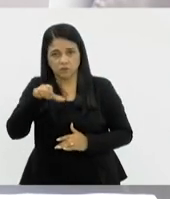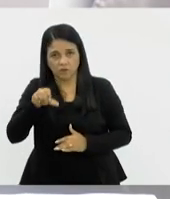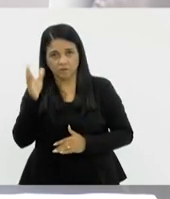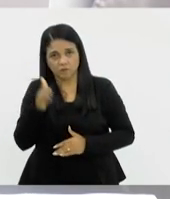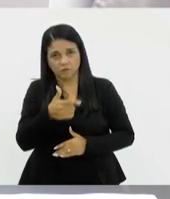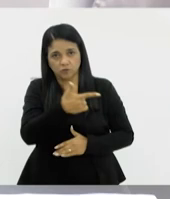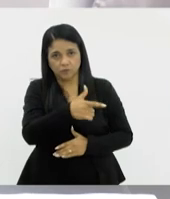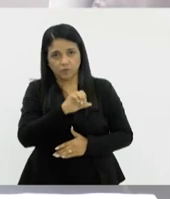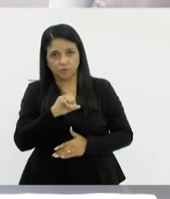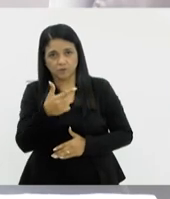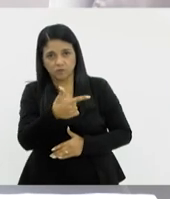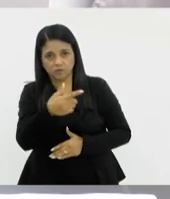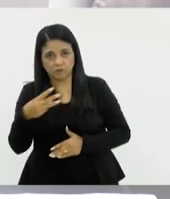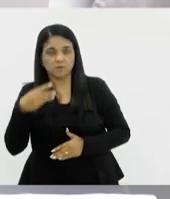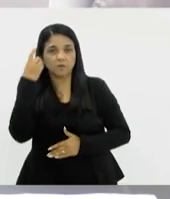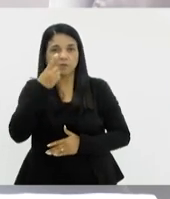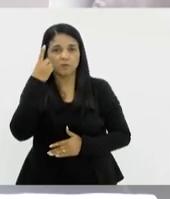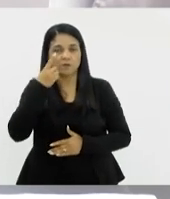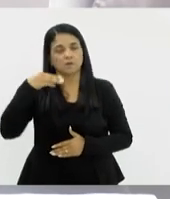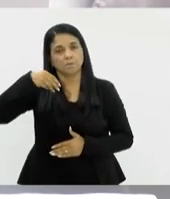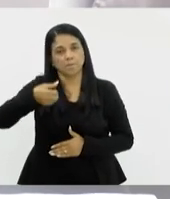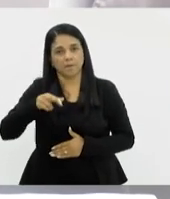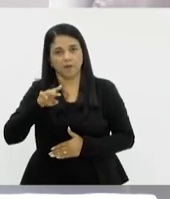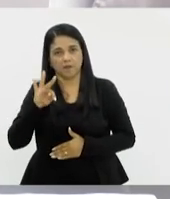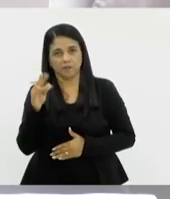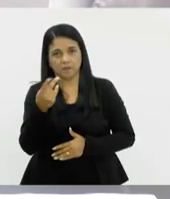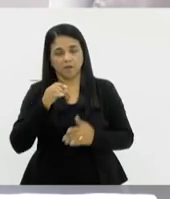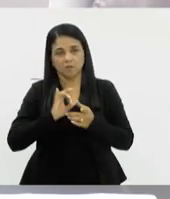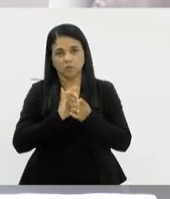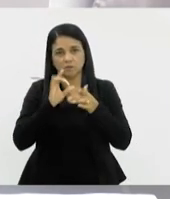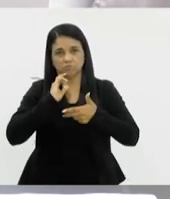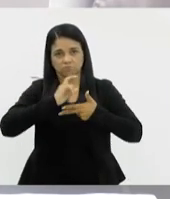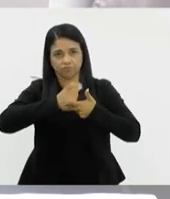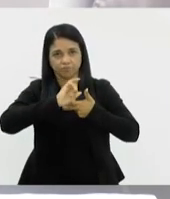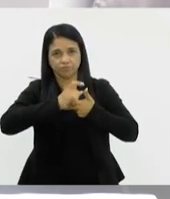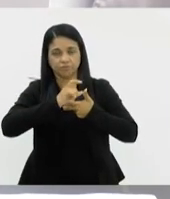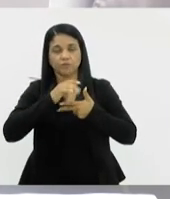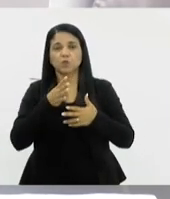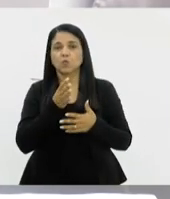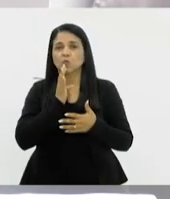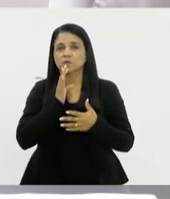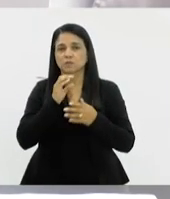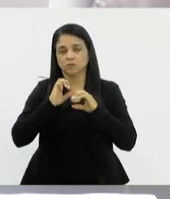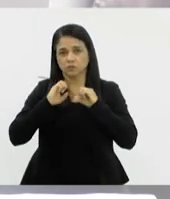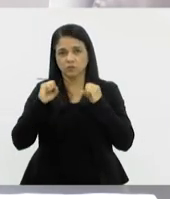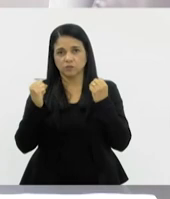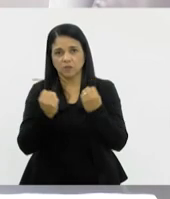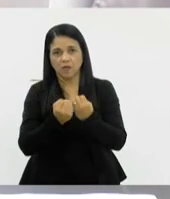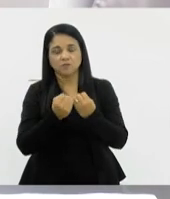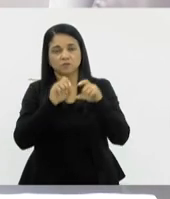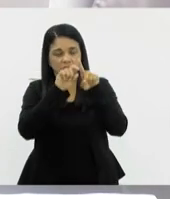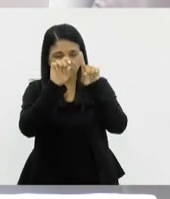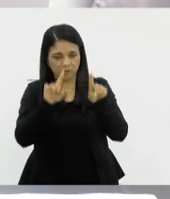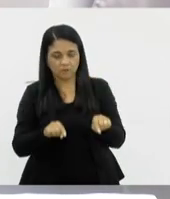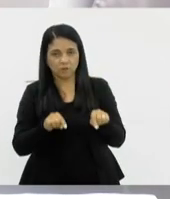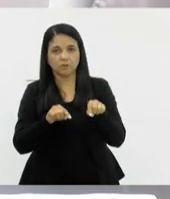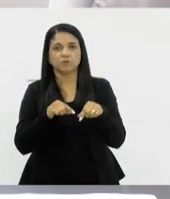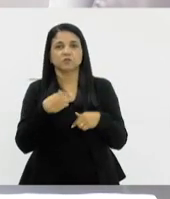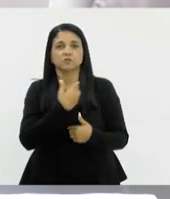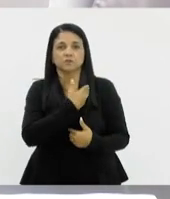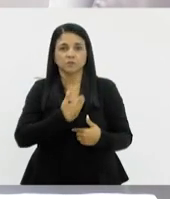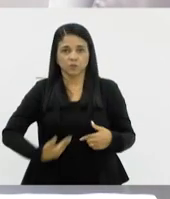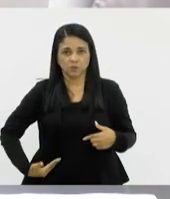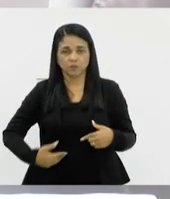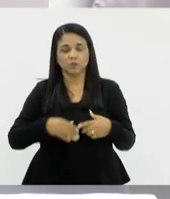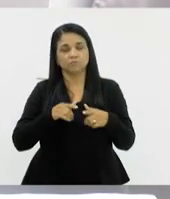1929 de 2023, de autoria da deputada Marta Rocha. Autoriza o Poder Executivo a reconhecer o estágio experimental dos servidores públicos do Estado do Rio de Janeiro como tempo de